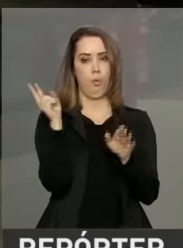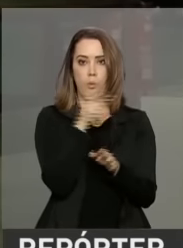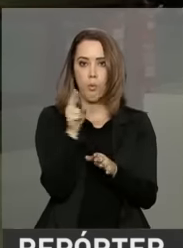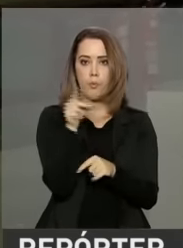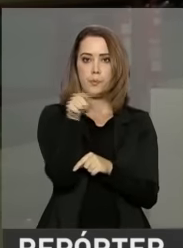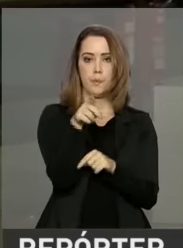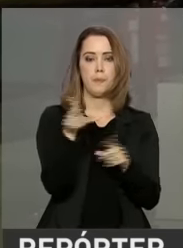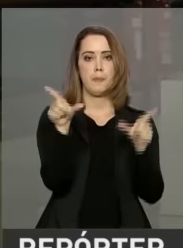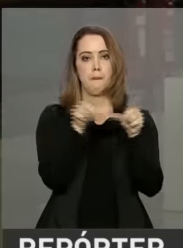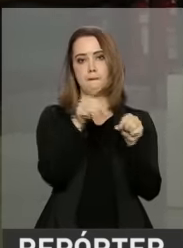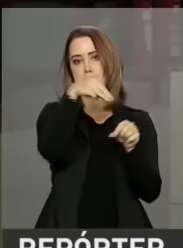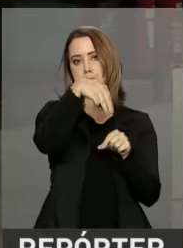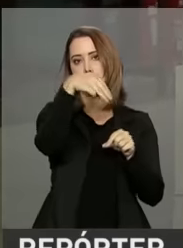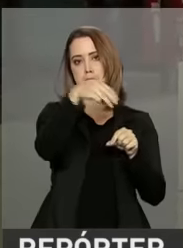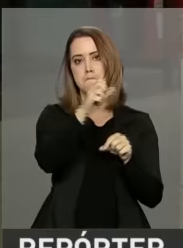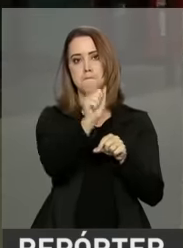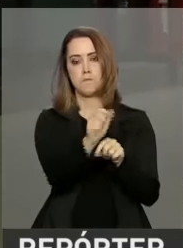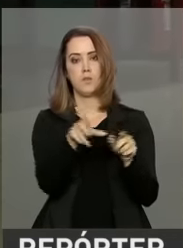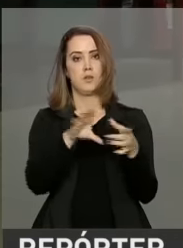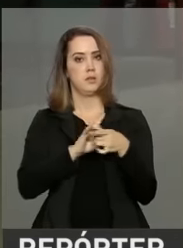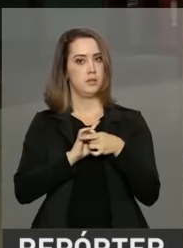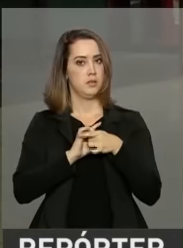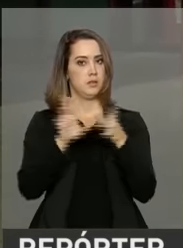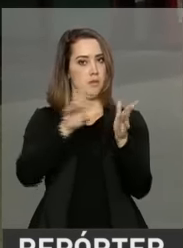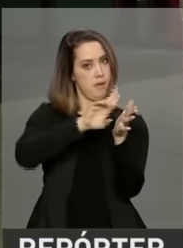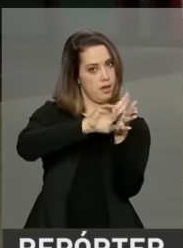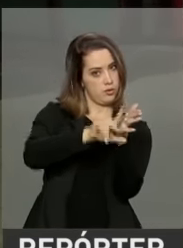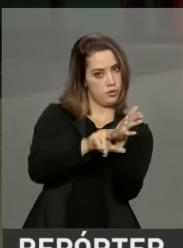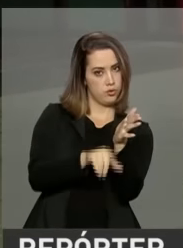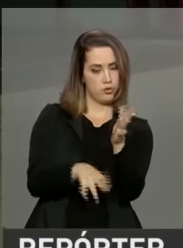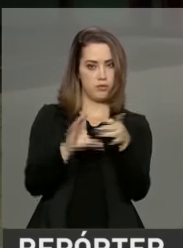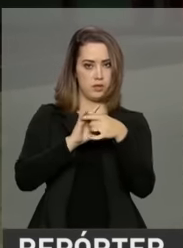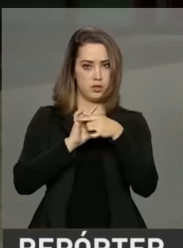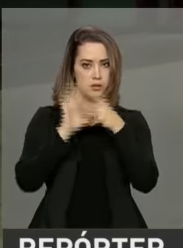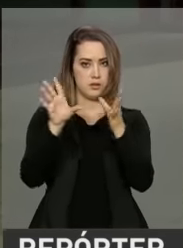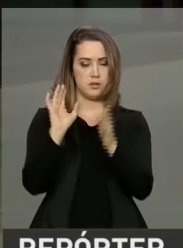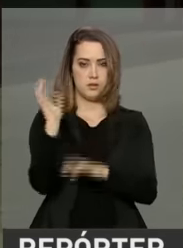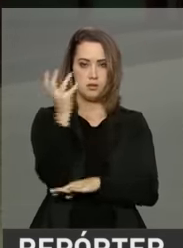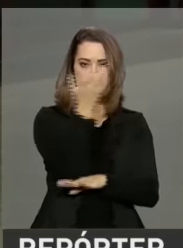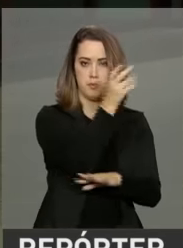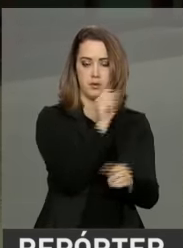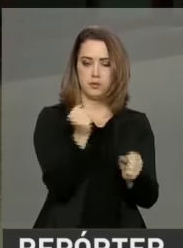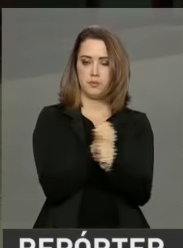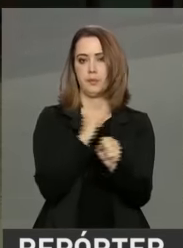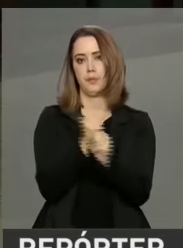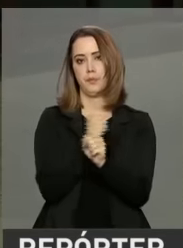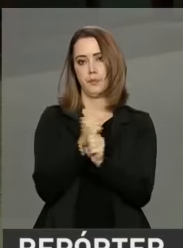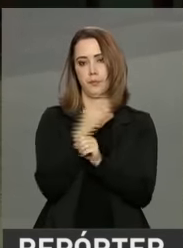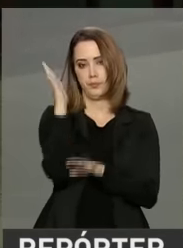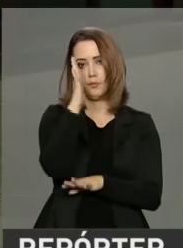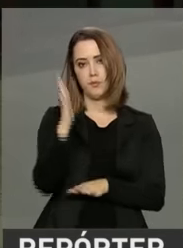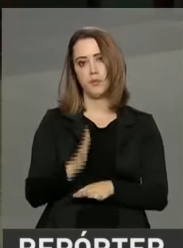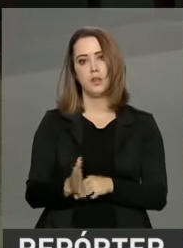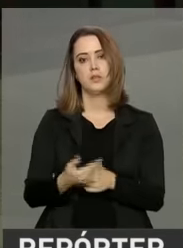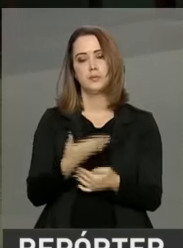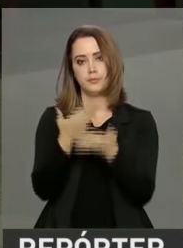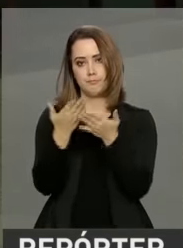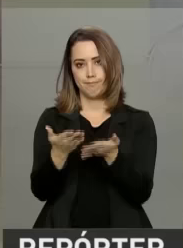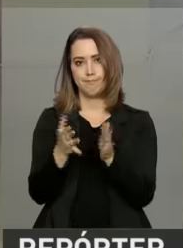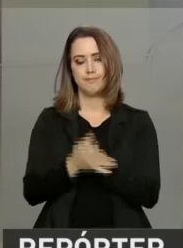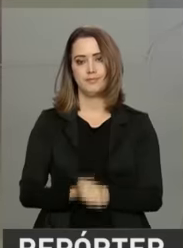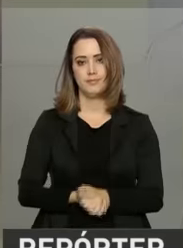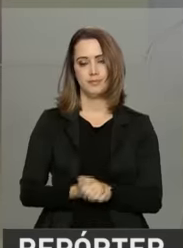do meio ambiente e vai propor a diferenciação dos processos de licenciamento ambiental no país eu volto com você no estúdio